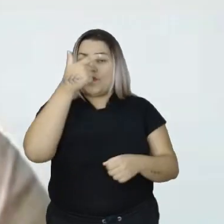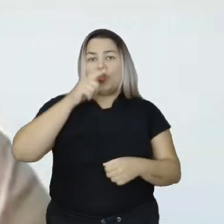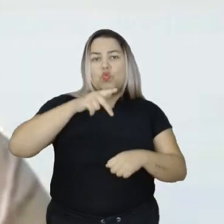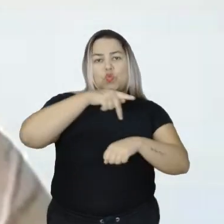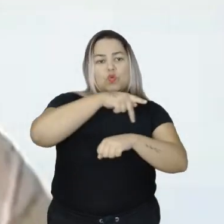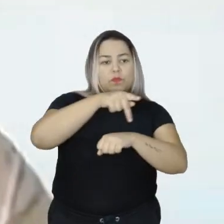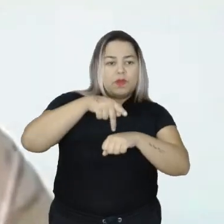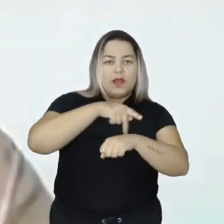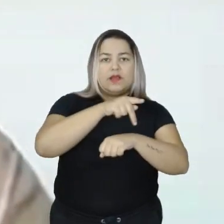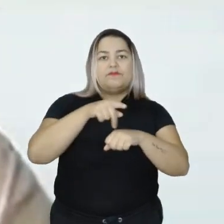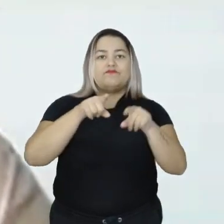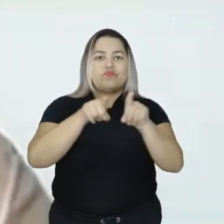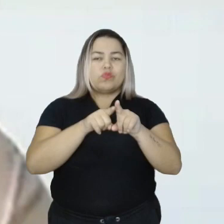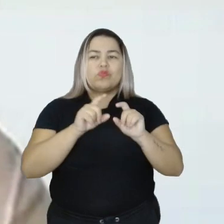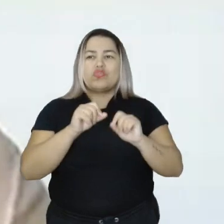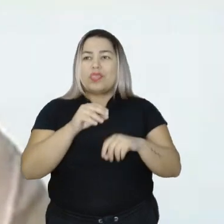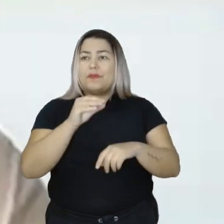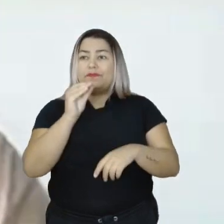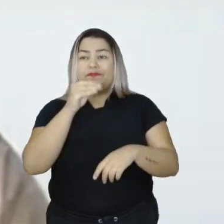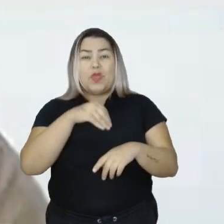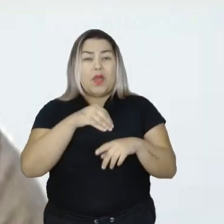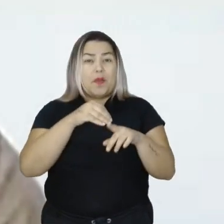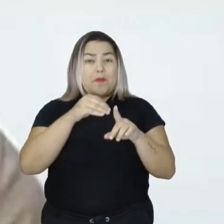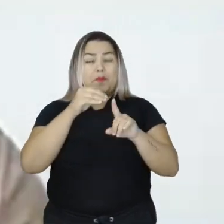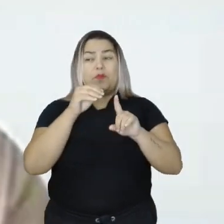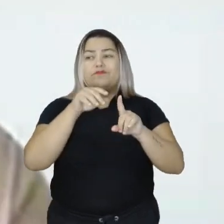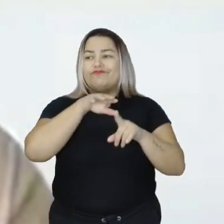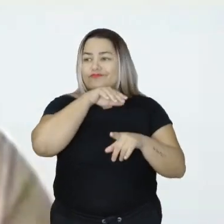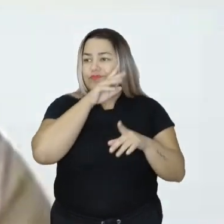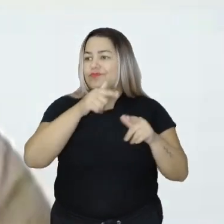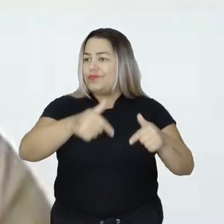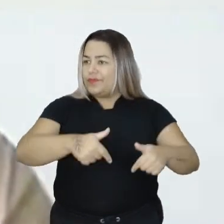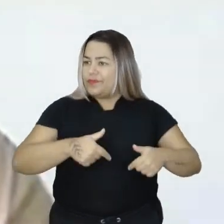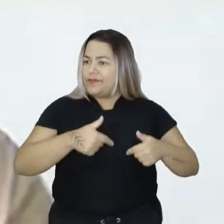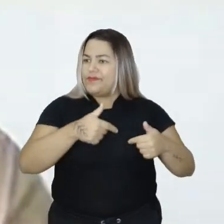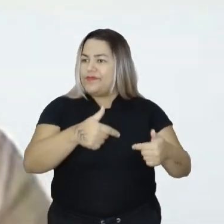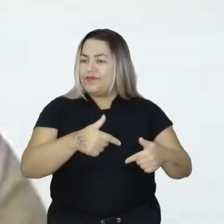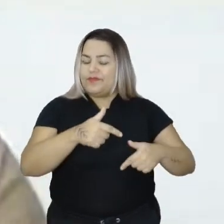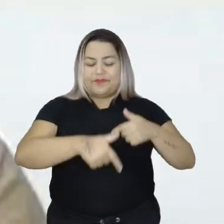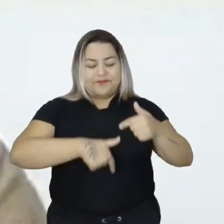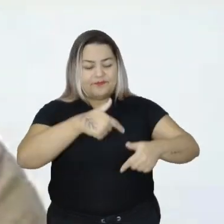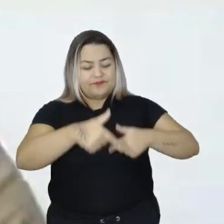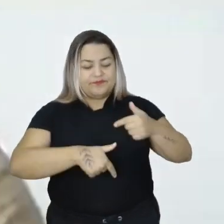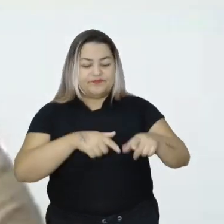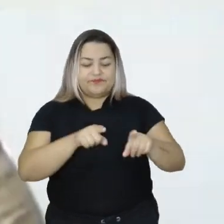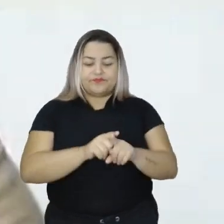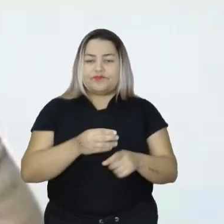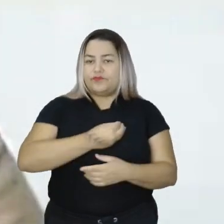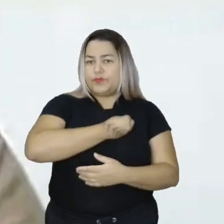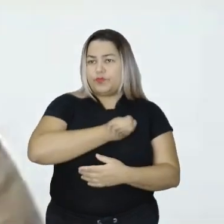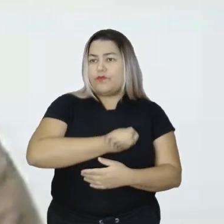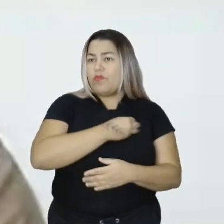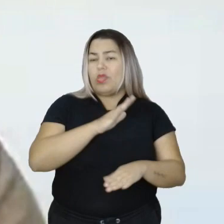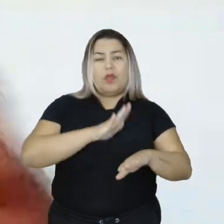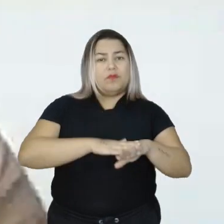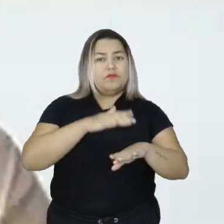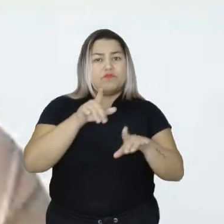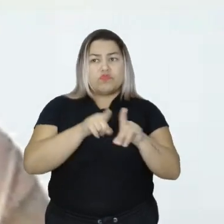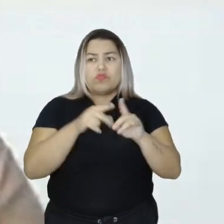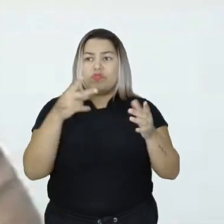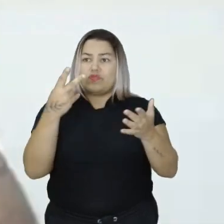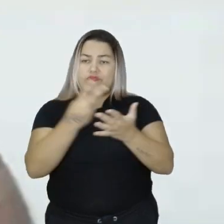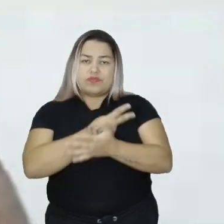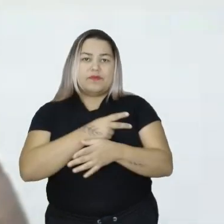país, por conta da precarização do trabalho, a luta por melhores condições de vida, cada vez mais ela ocorre